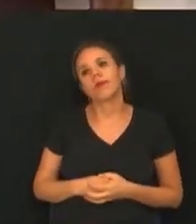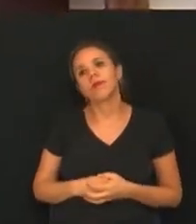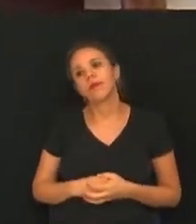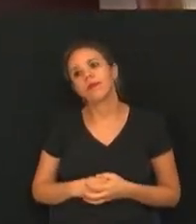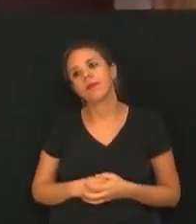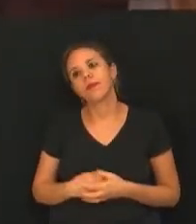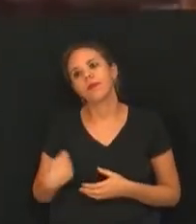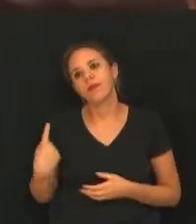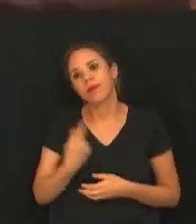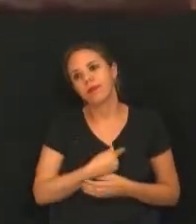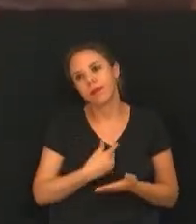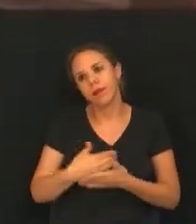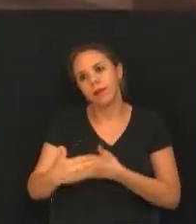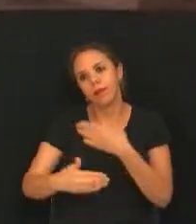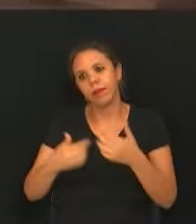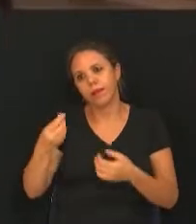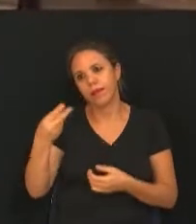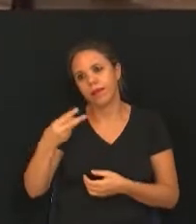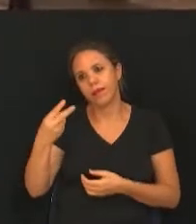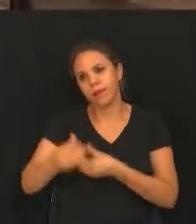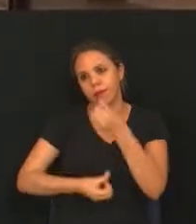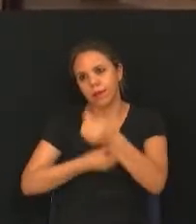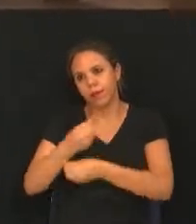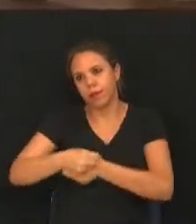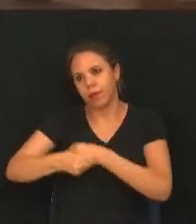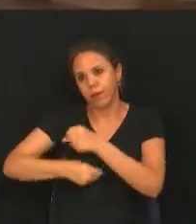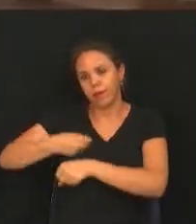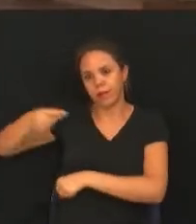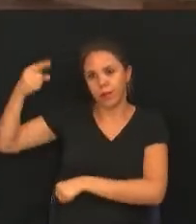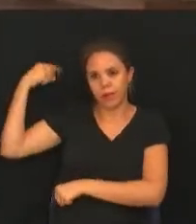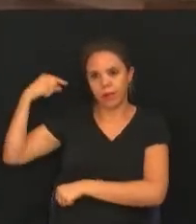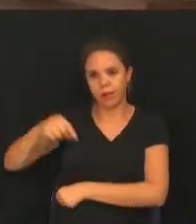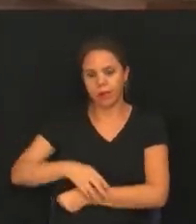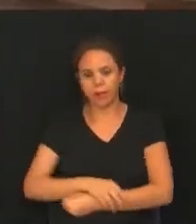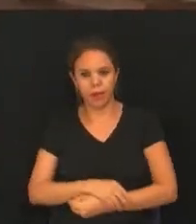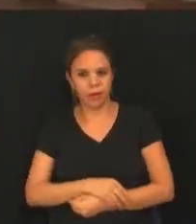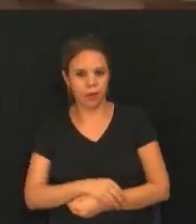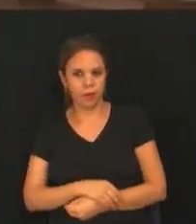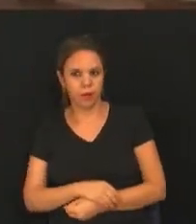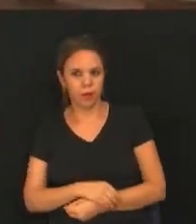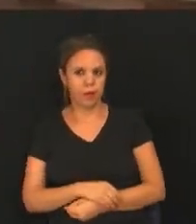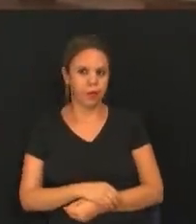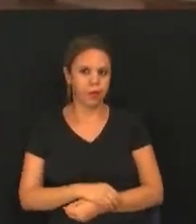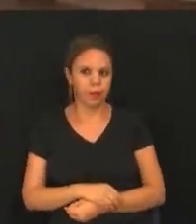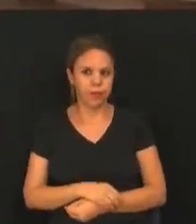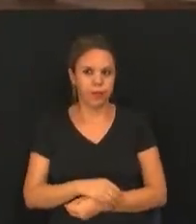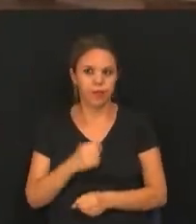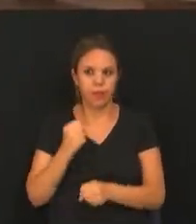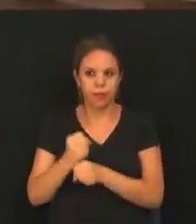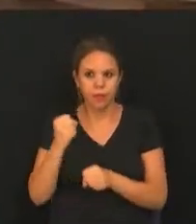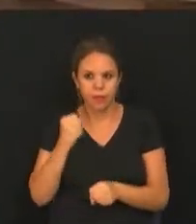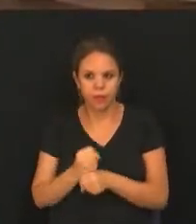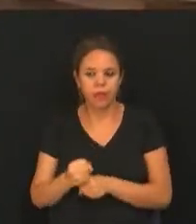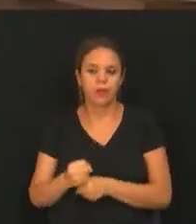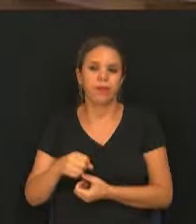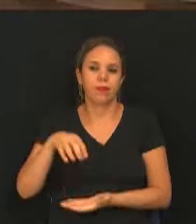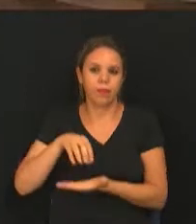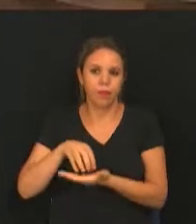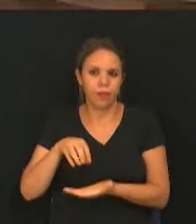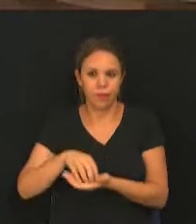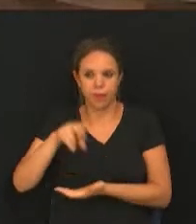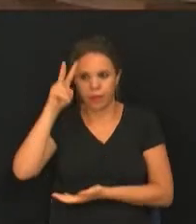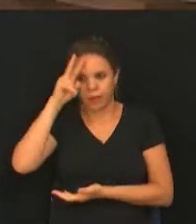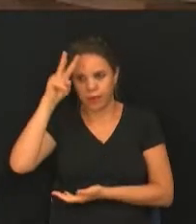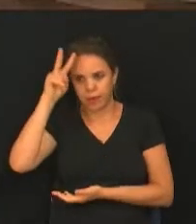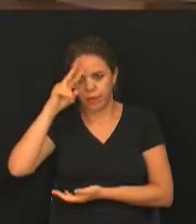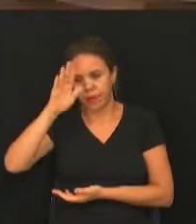Nós, desde o segundo semestre do ano passado, nós temos revitalizado esse centro histórico, né,